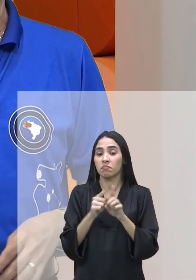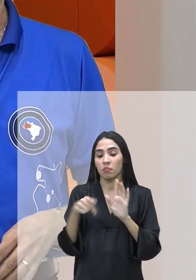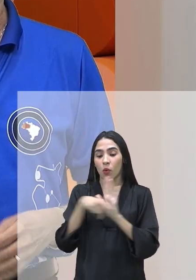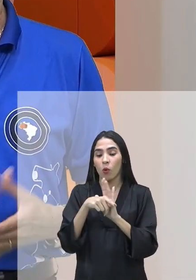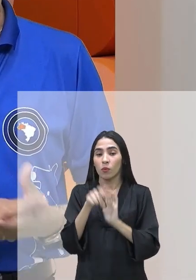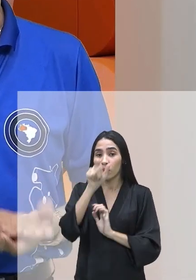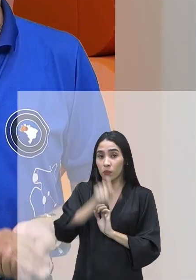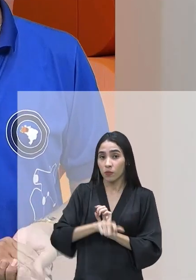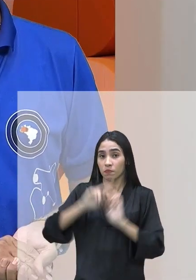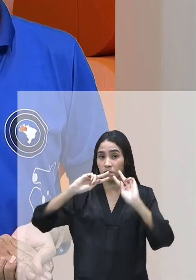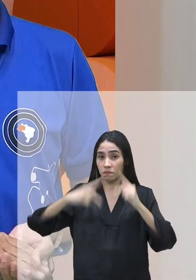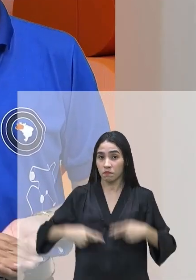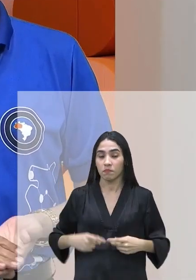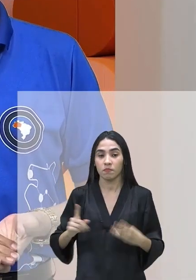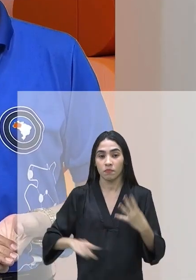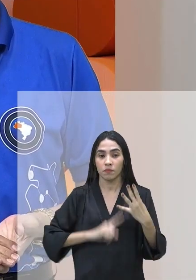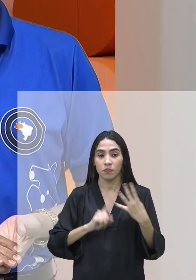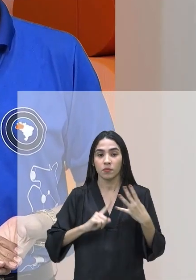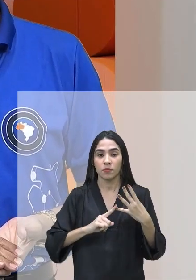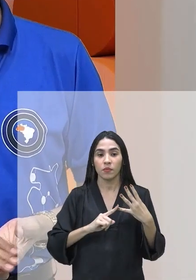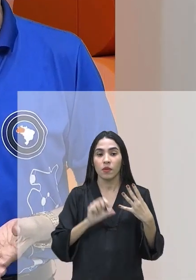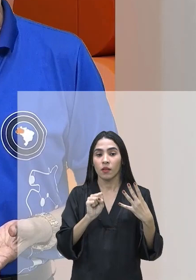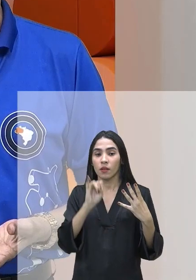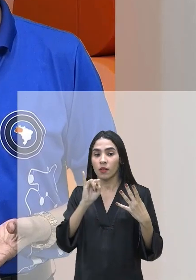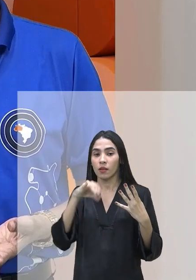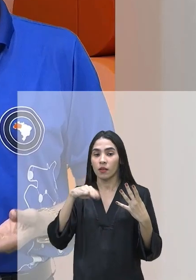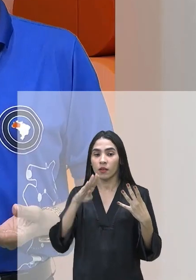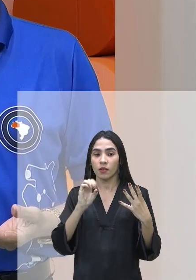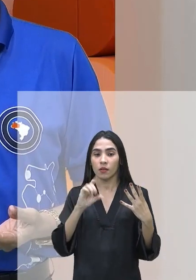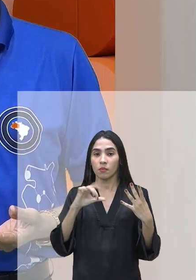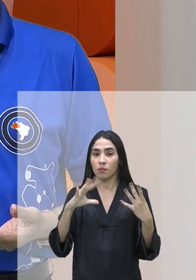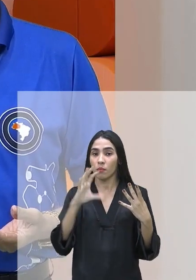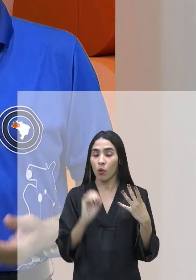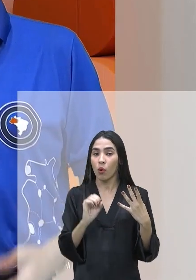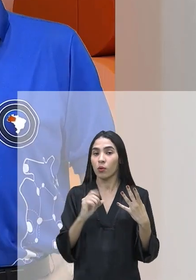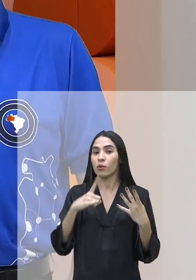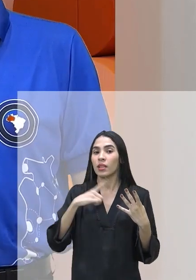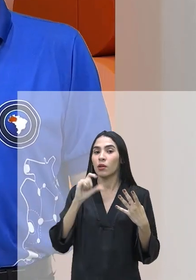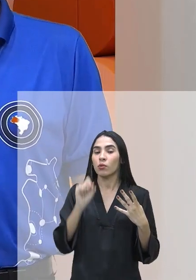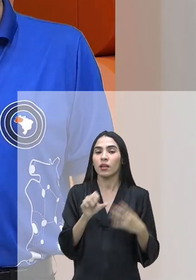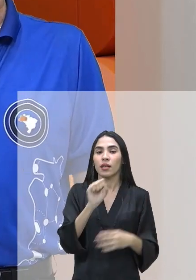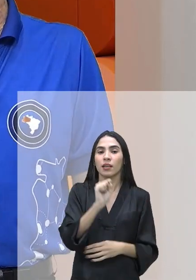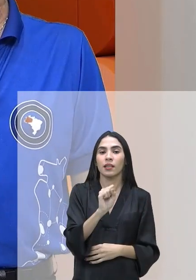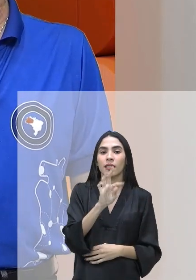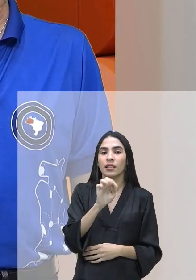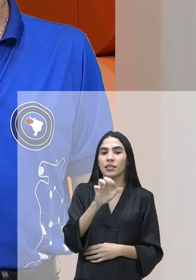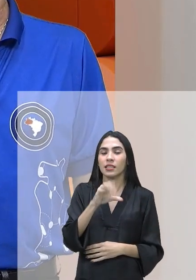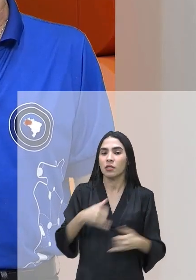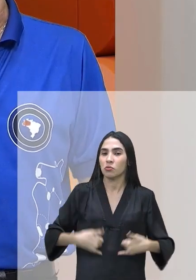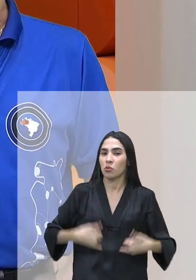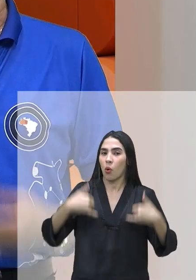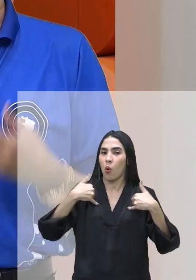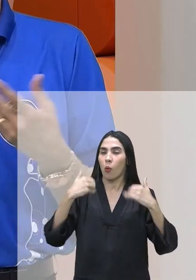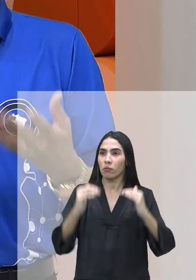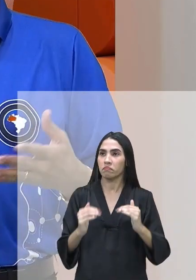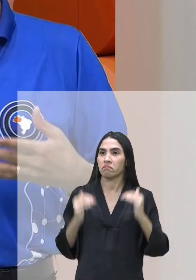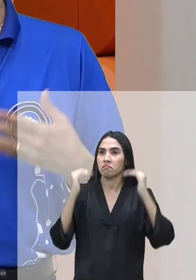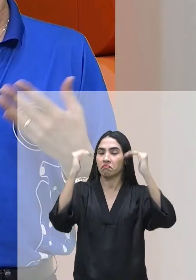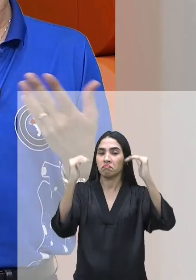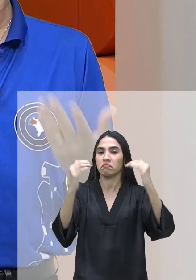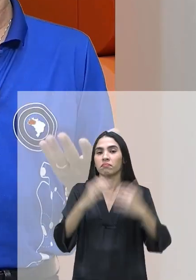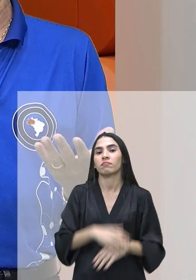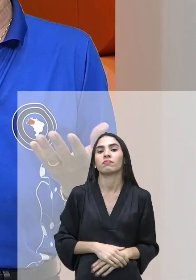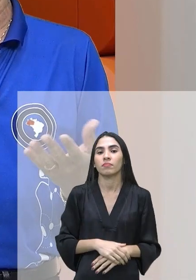o quarto tipo é o capital simbólico, é o que confere status, honra, prestígio,